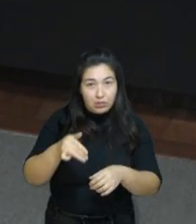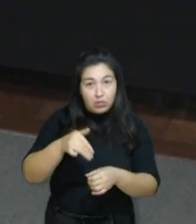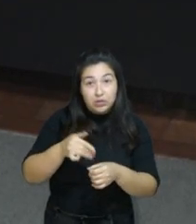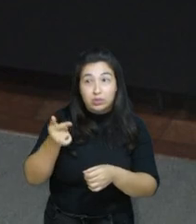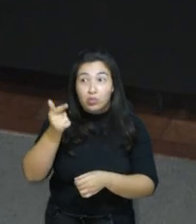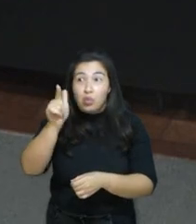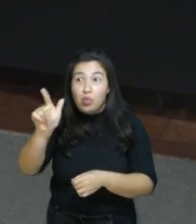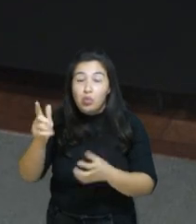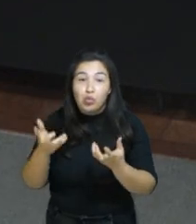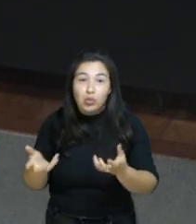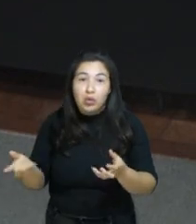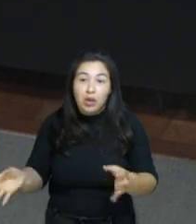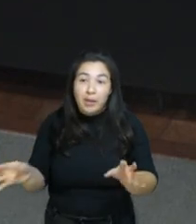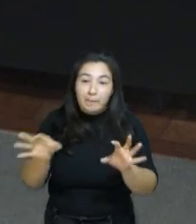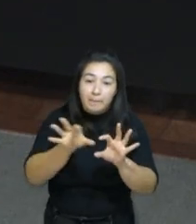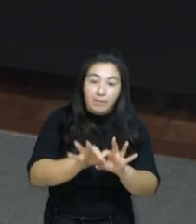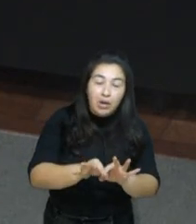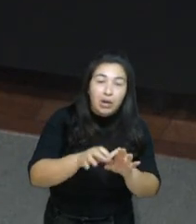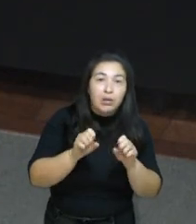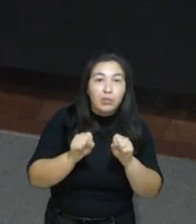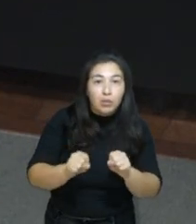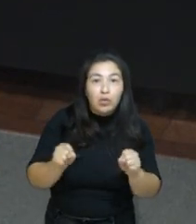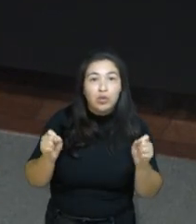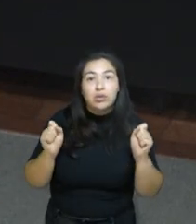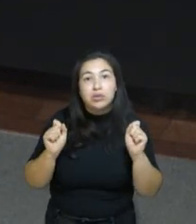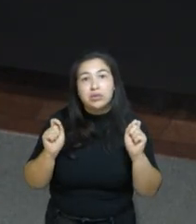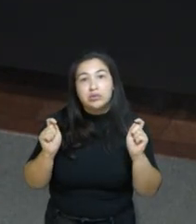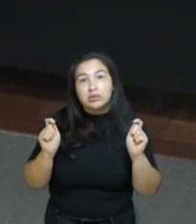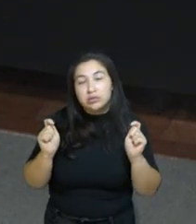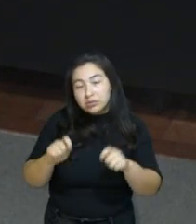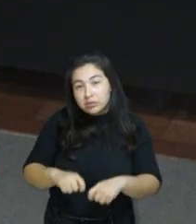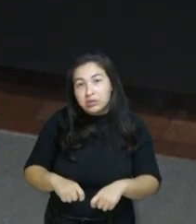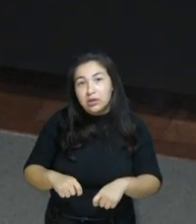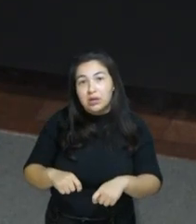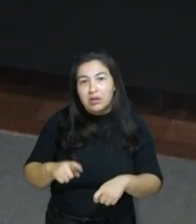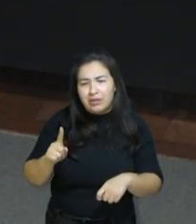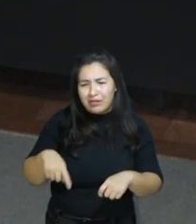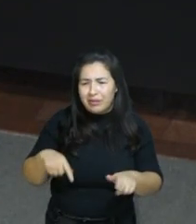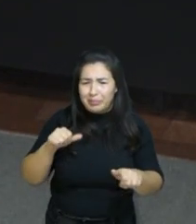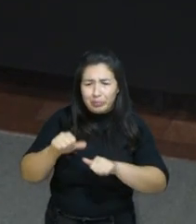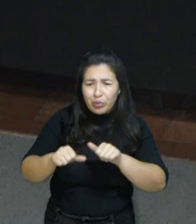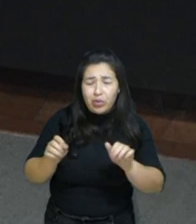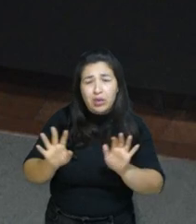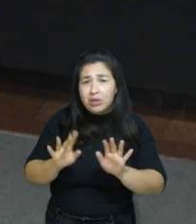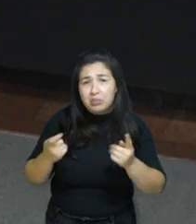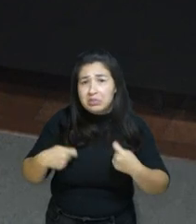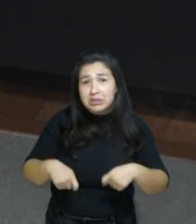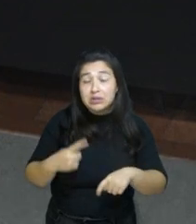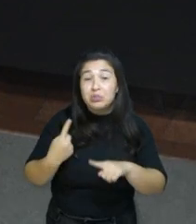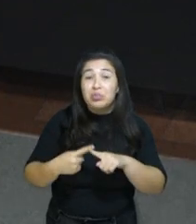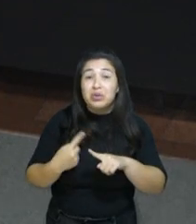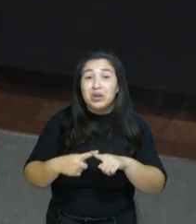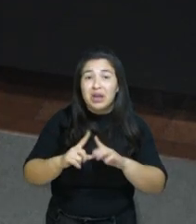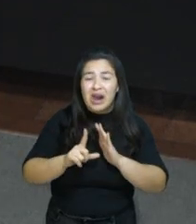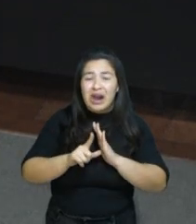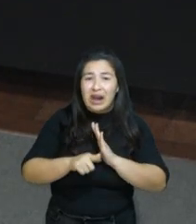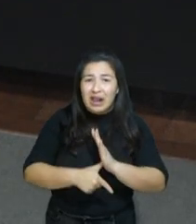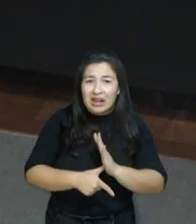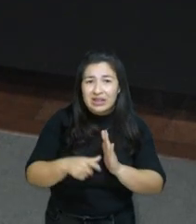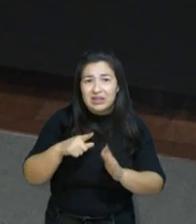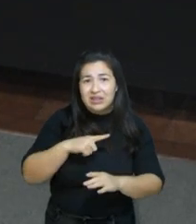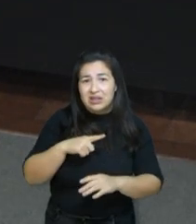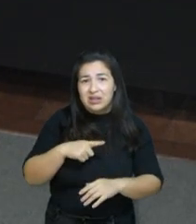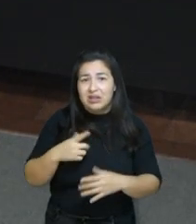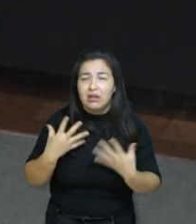cidade queira fazer, por exemplo, né? Ter já, não precisa reinventar a roda, porque isso tudo atrasa. Né,